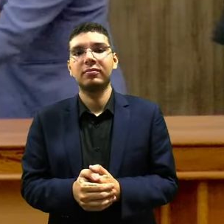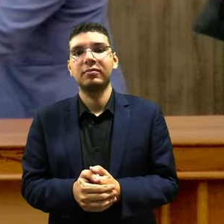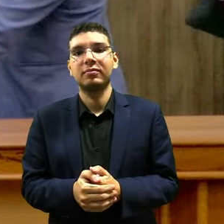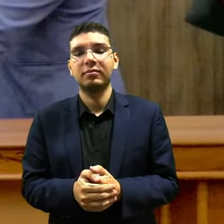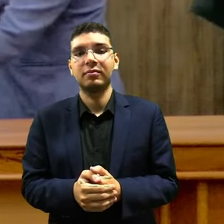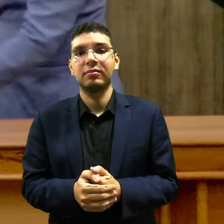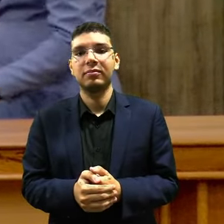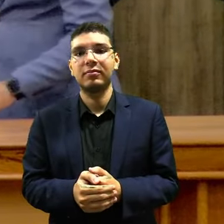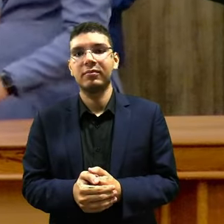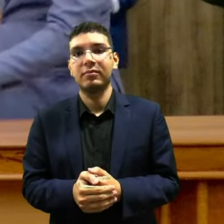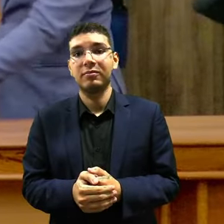raiz tem raiz